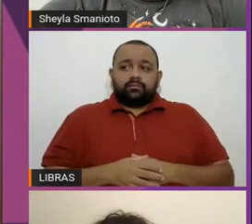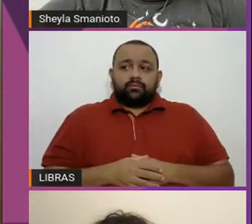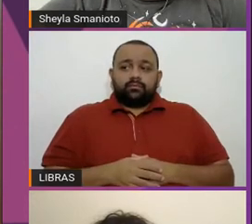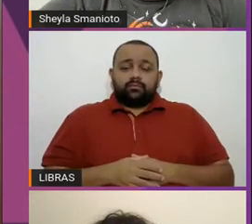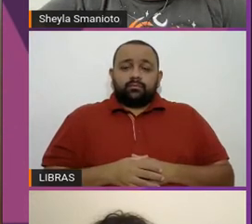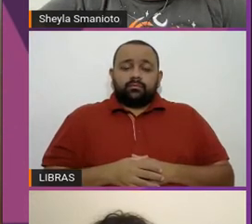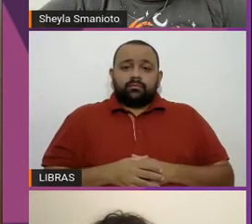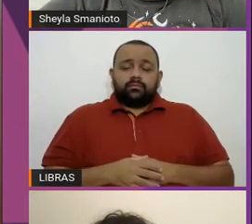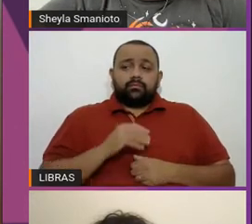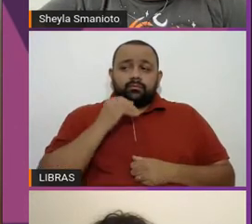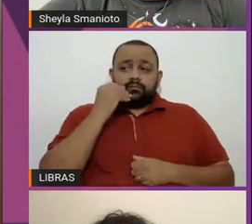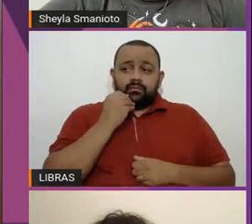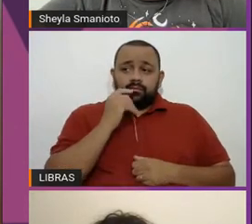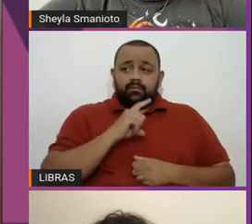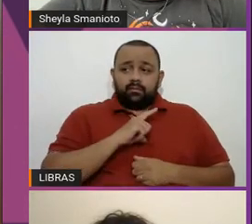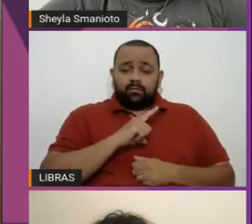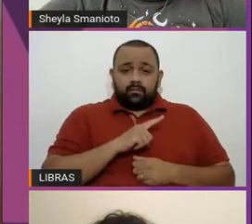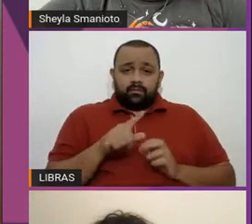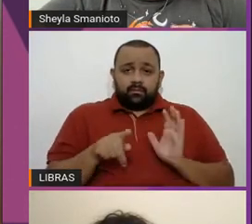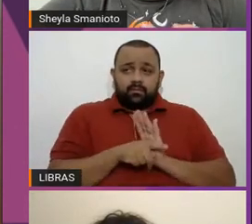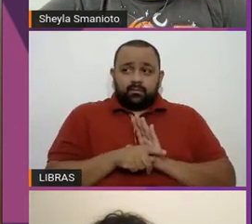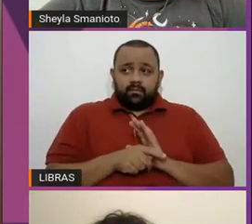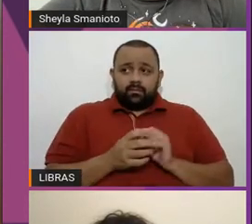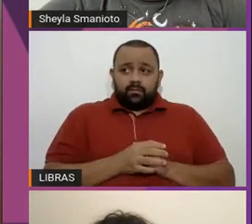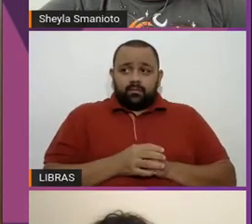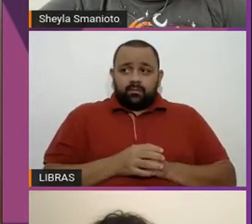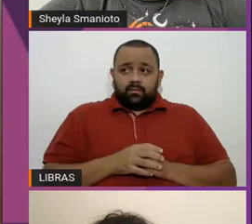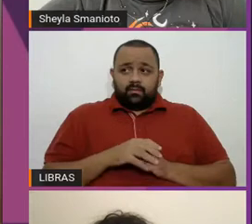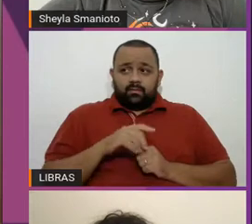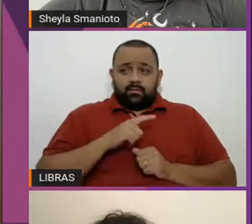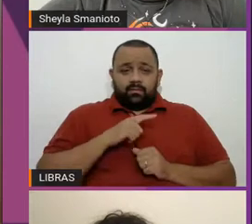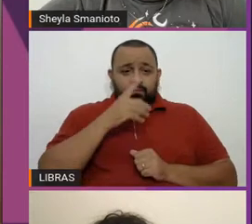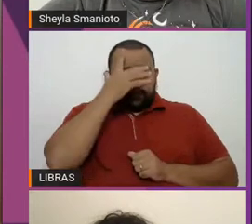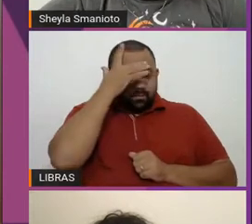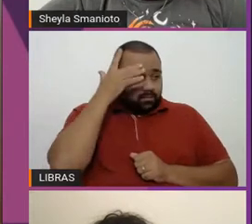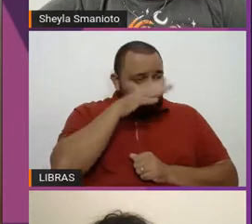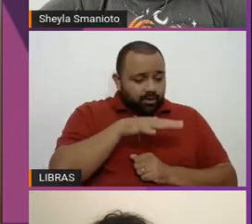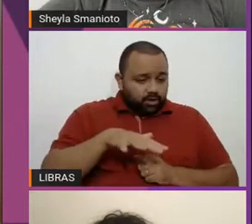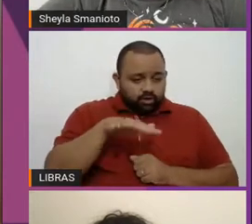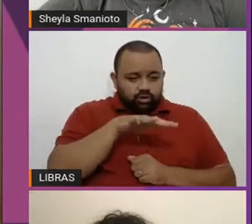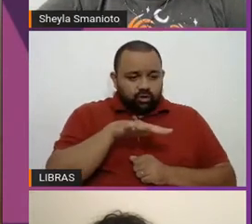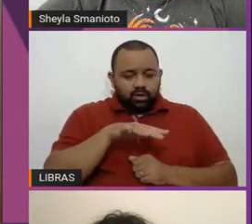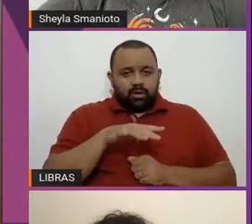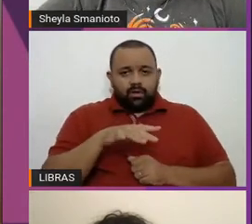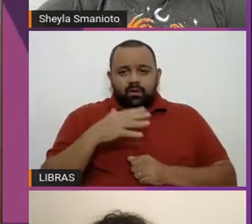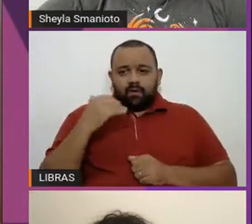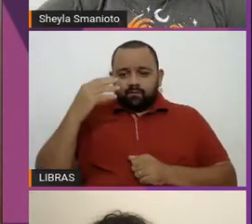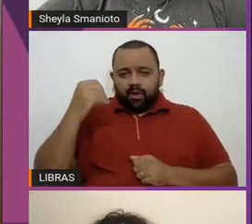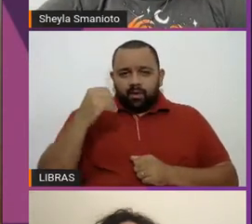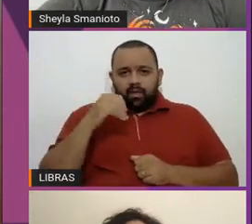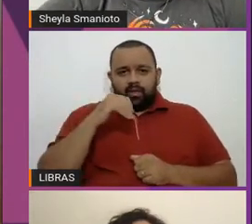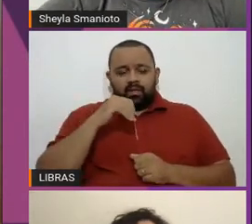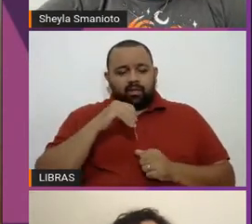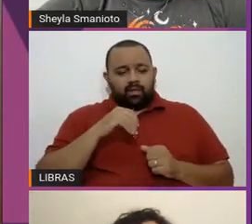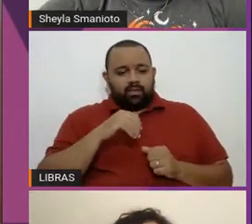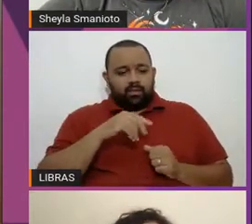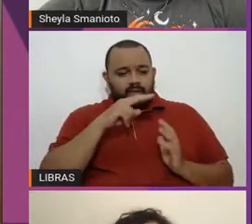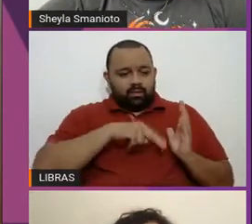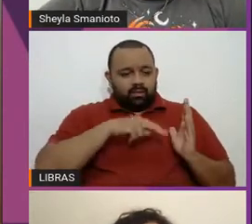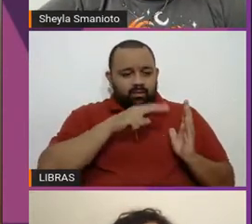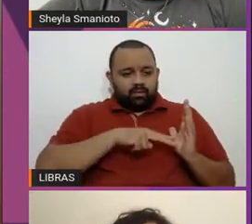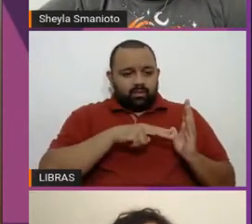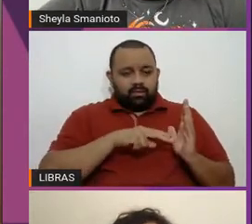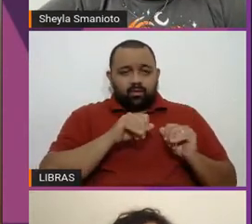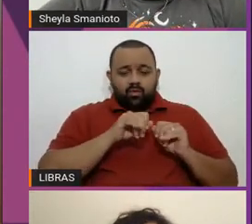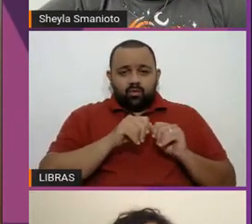a receber Pão dos leitores né de publicar enquanto